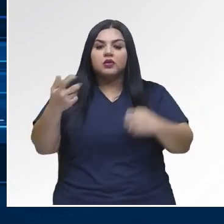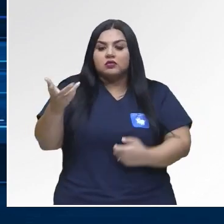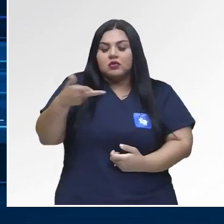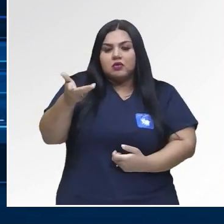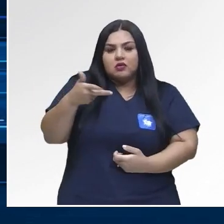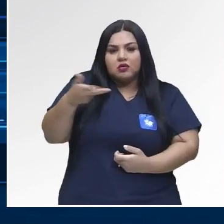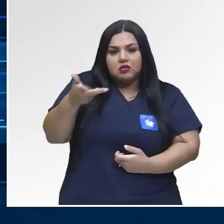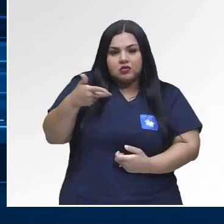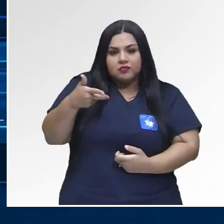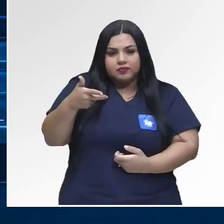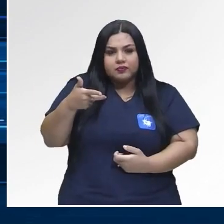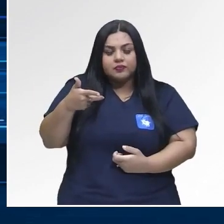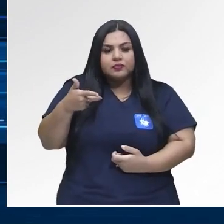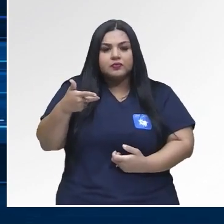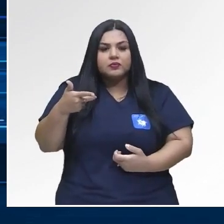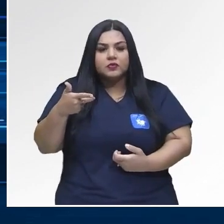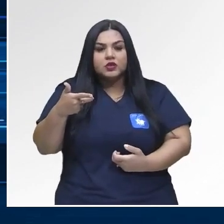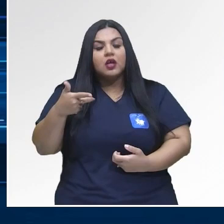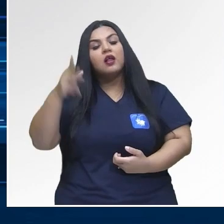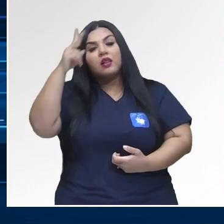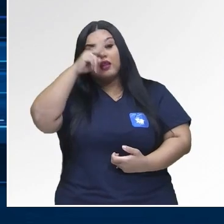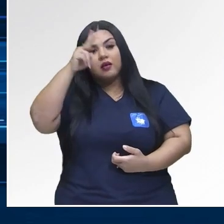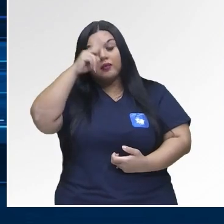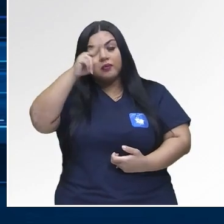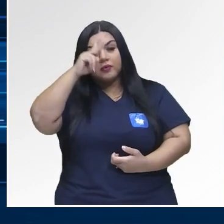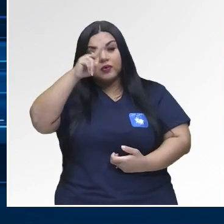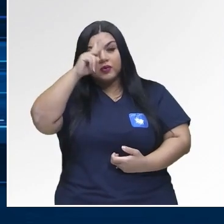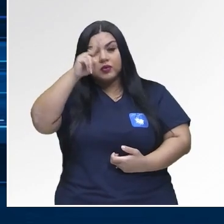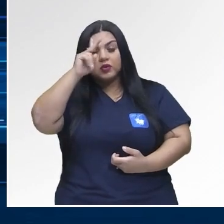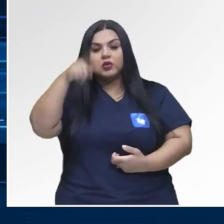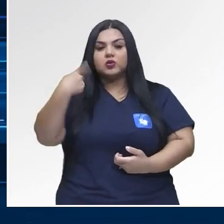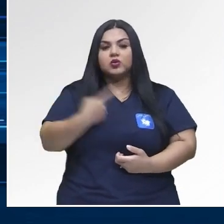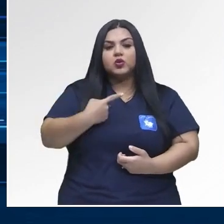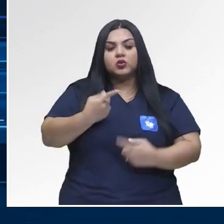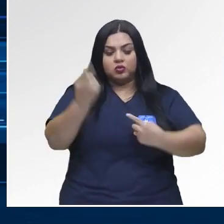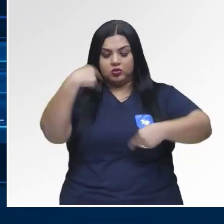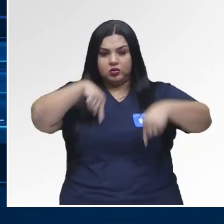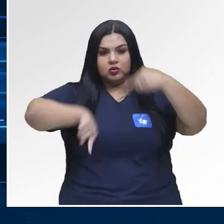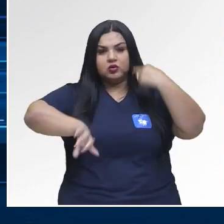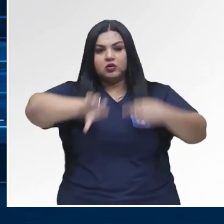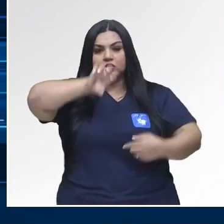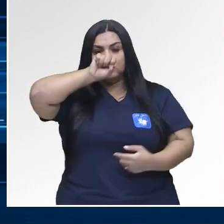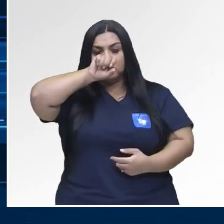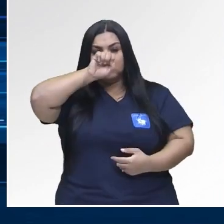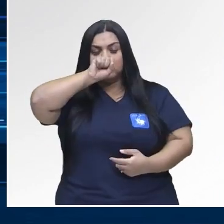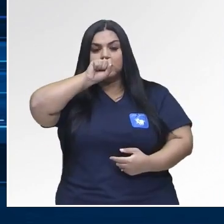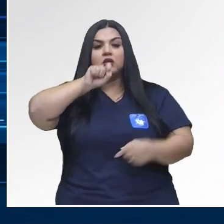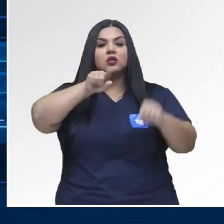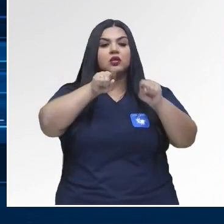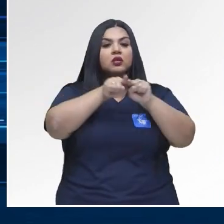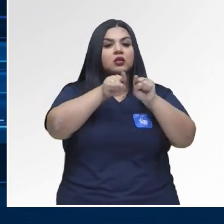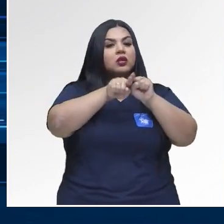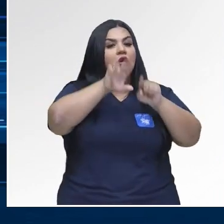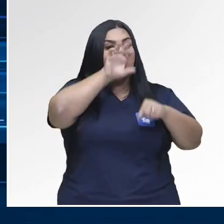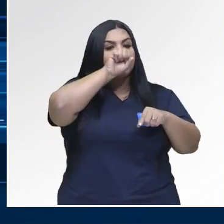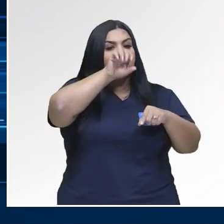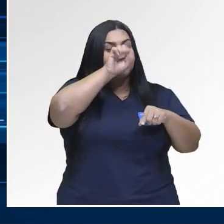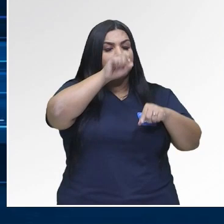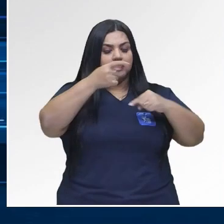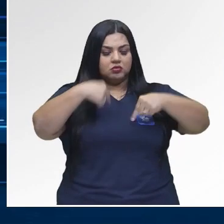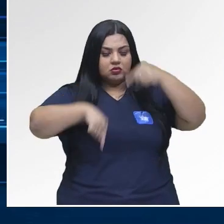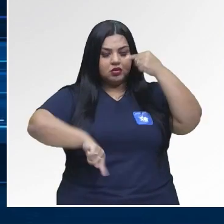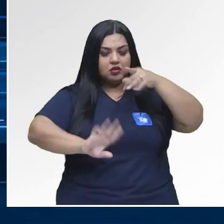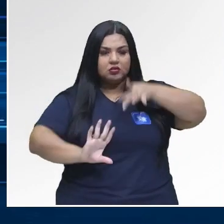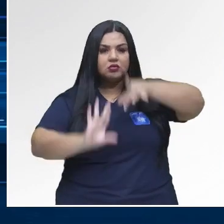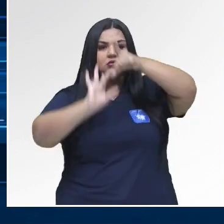frequência respiratória, tá? Então, lembrando que o nosso sistema circulatório e o sistema respiratório estão